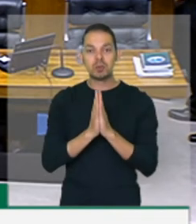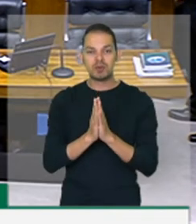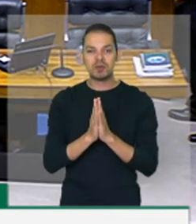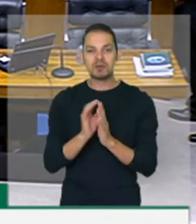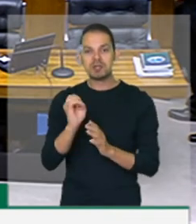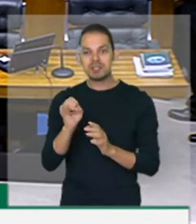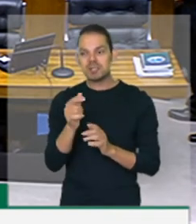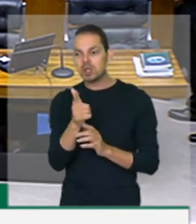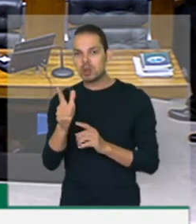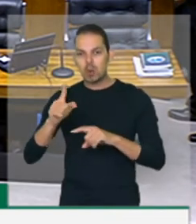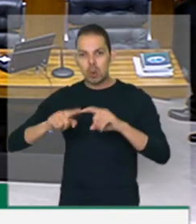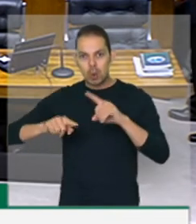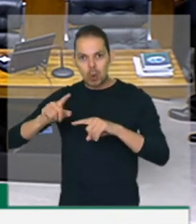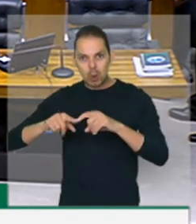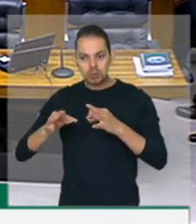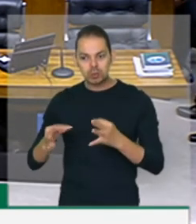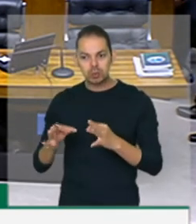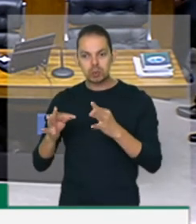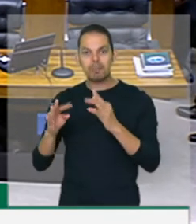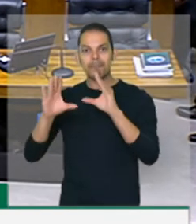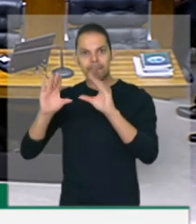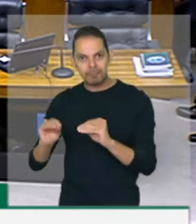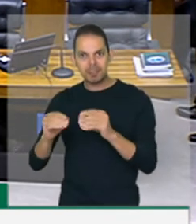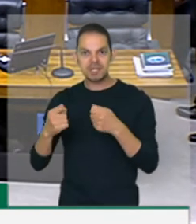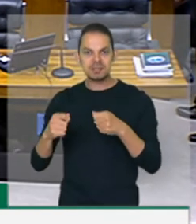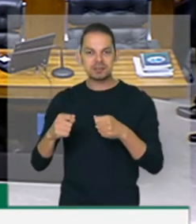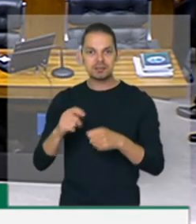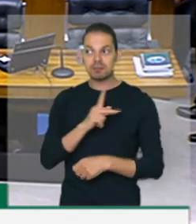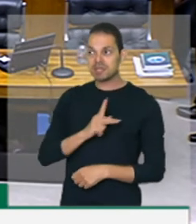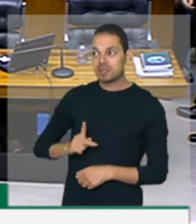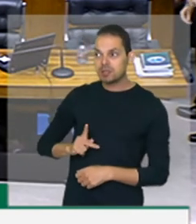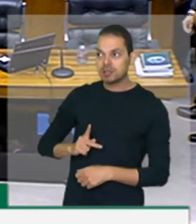favor. Presidente. Estamos lhe ouvindo.